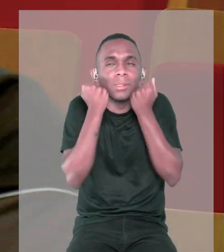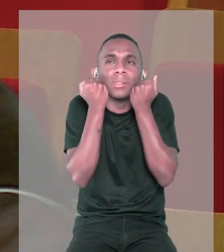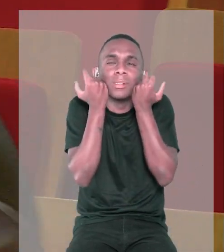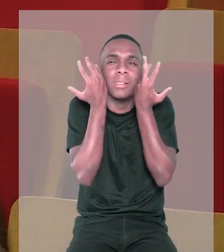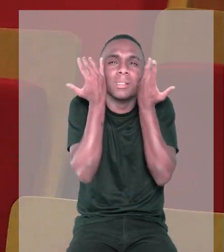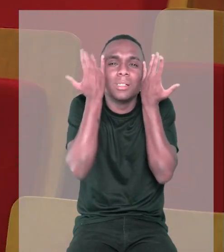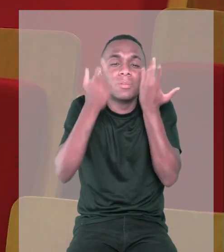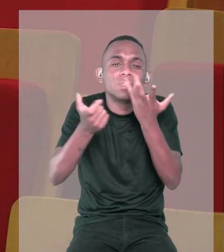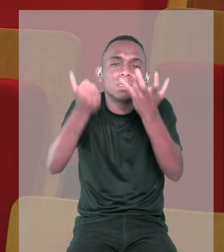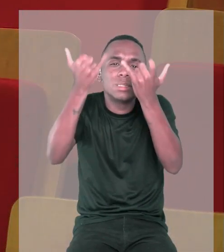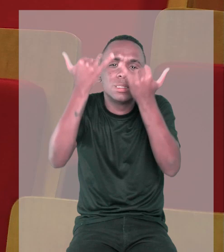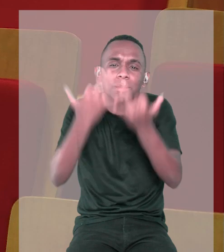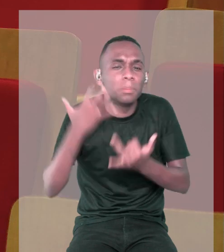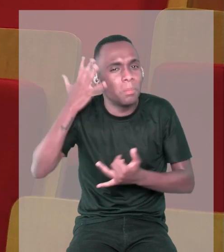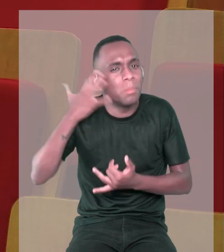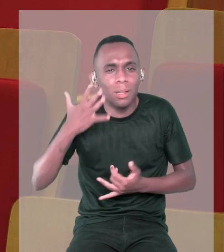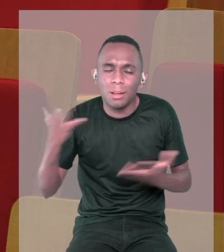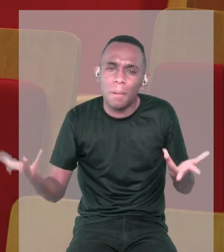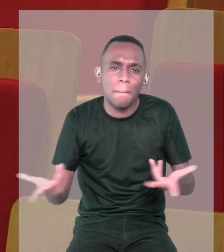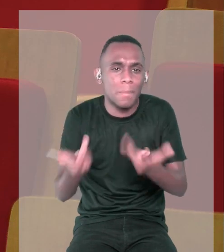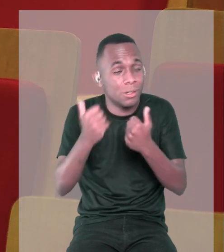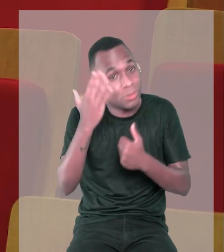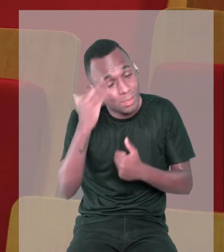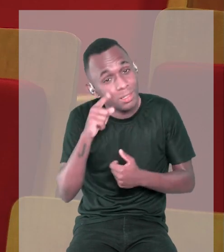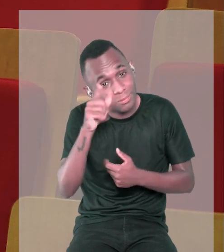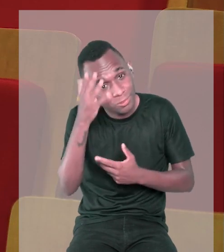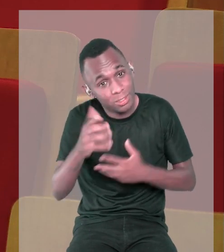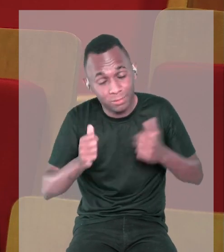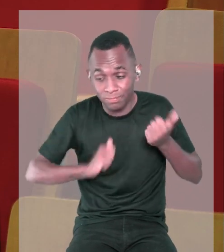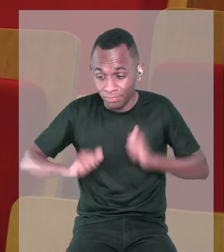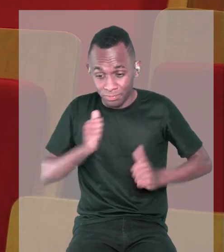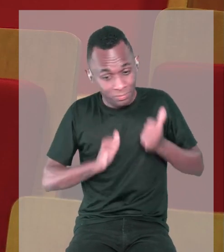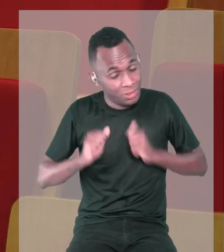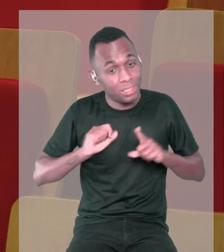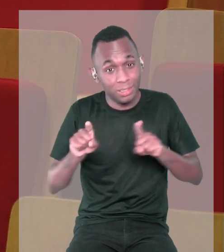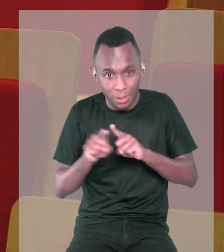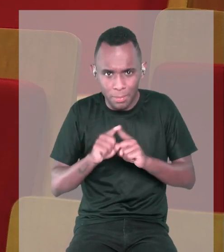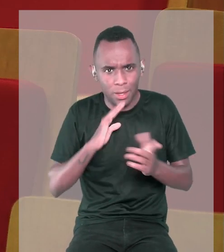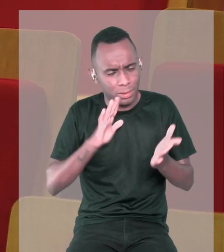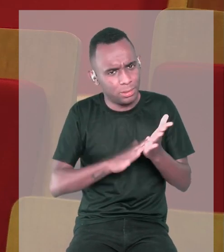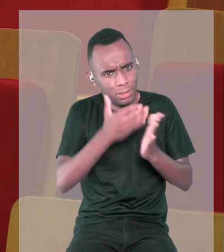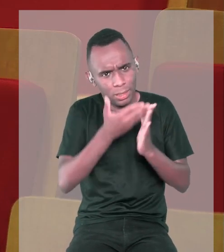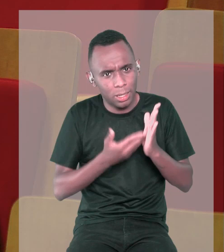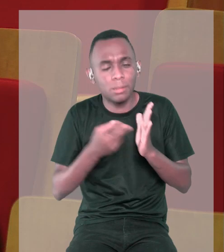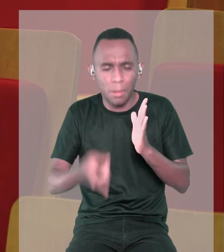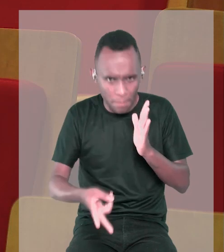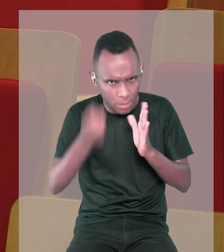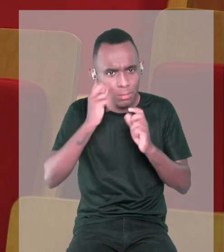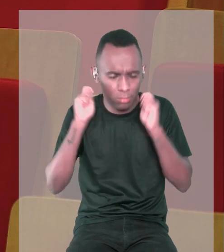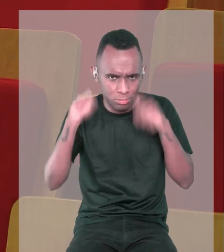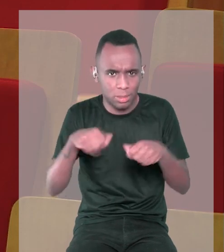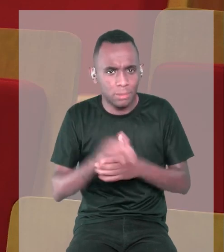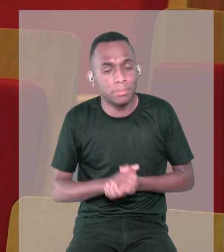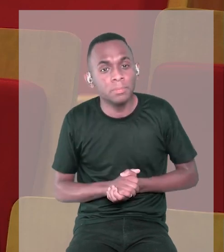empolgou também com essa carta, que deu para perceber, né? E fez uma oposição, parece até literatura comparada, com